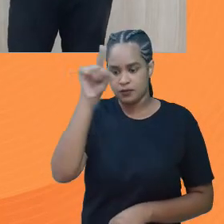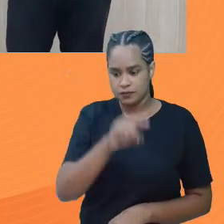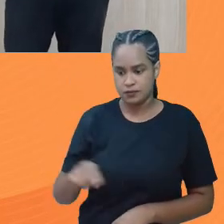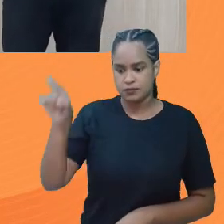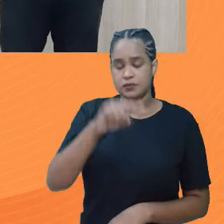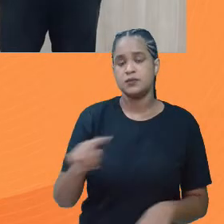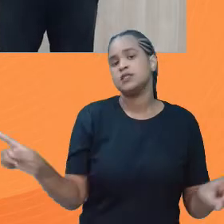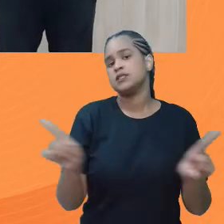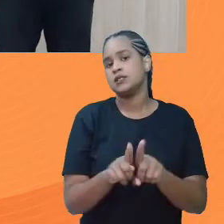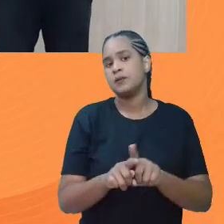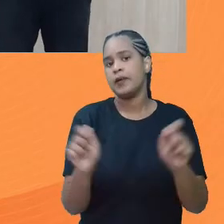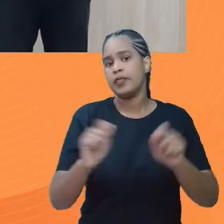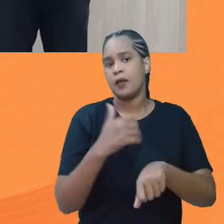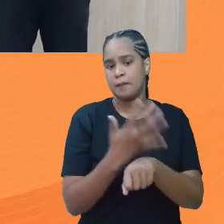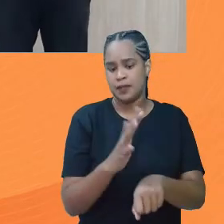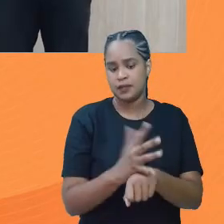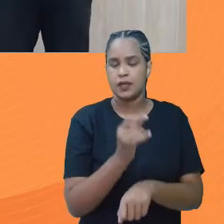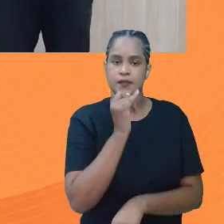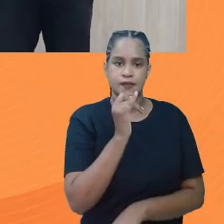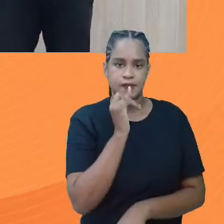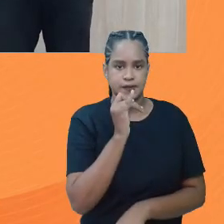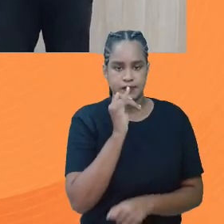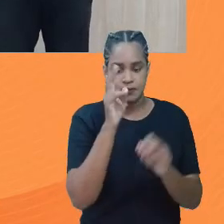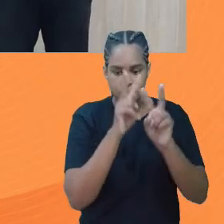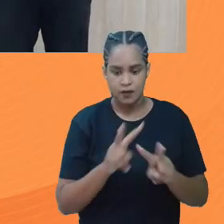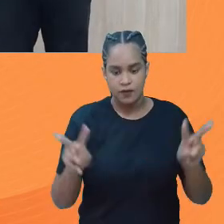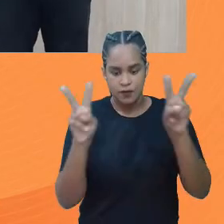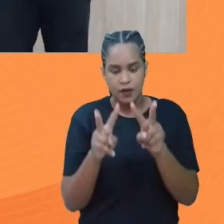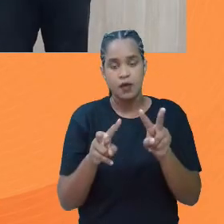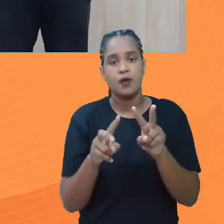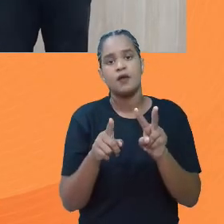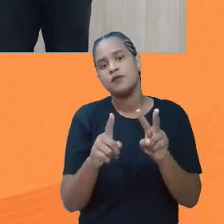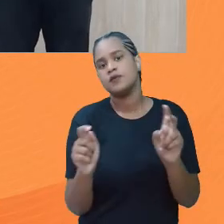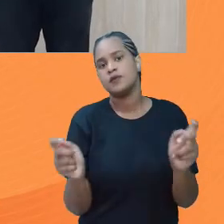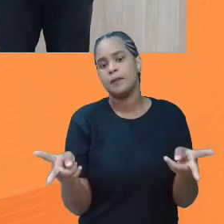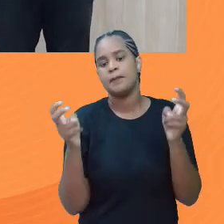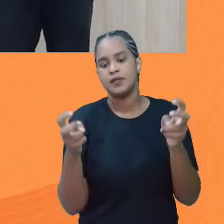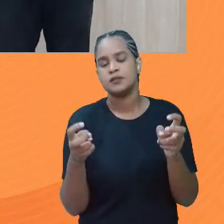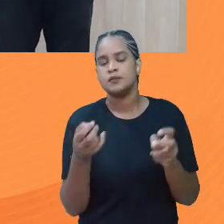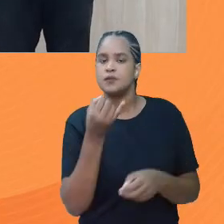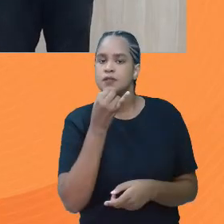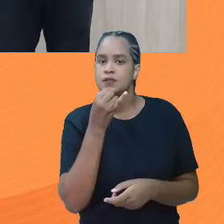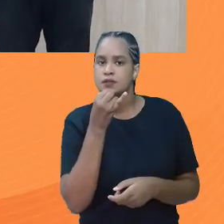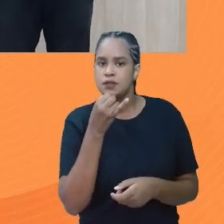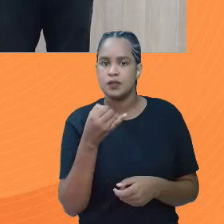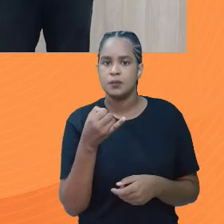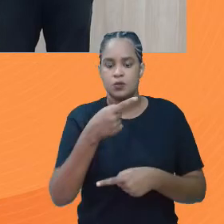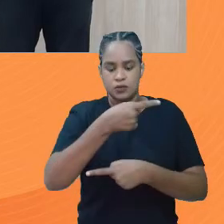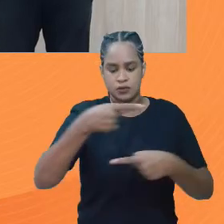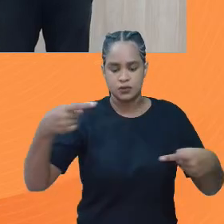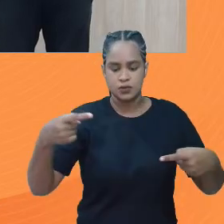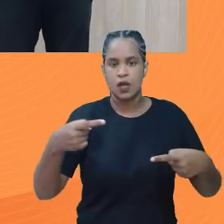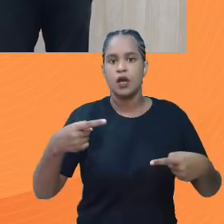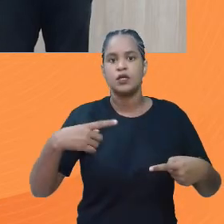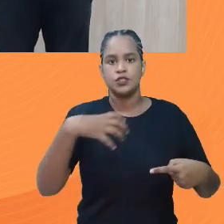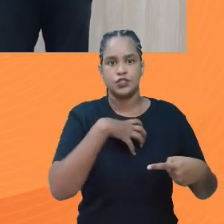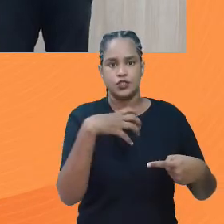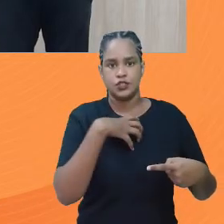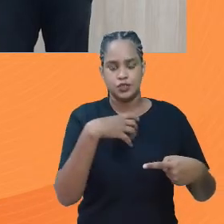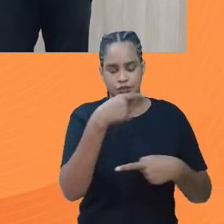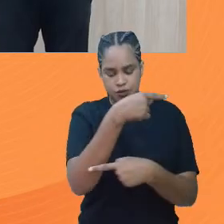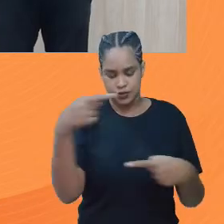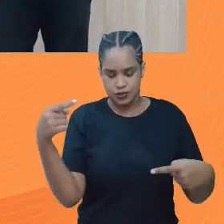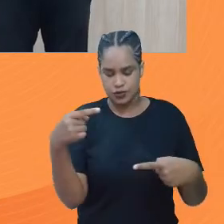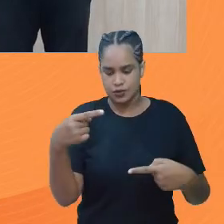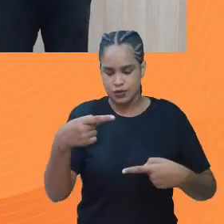também pode fazer um exercício de verificar onde é que você pode encontrar, certo? Esses segmentos